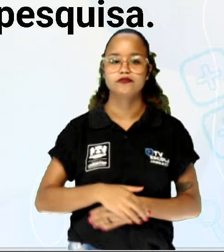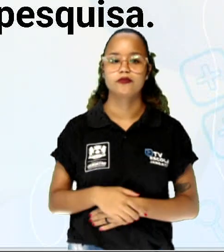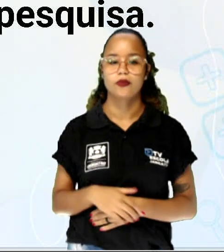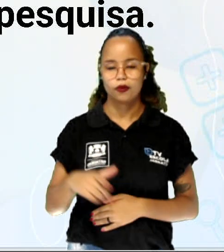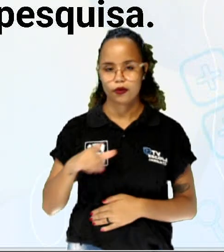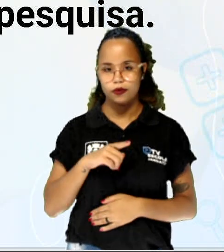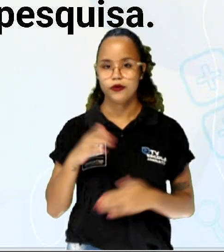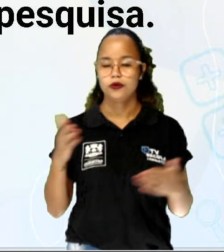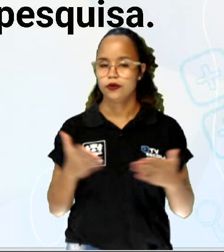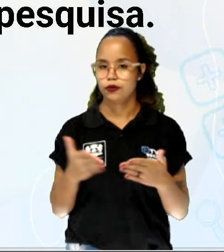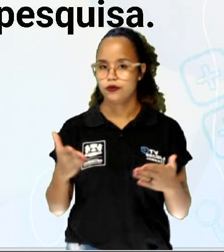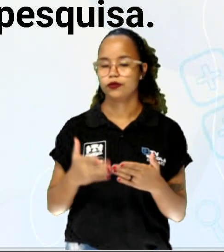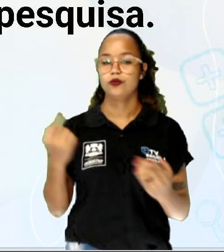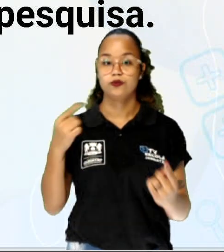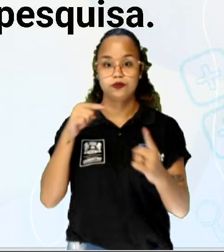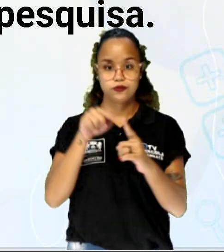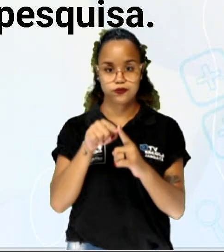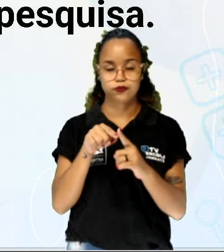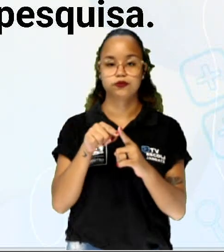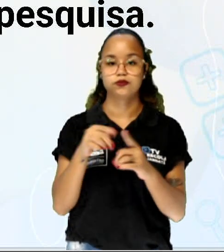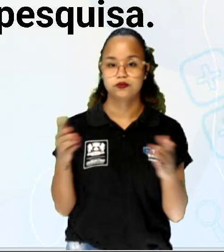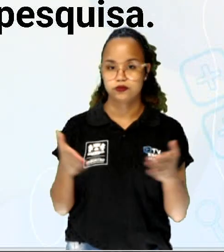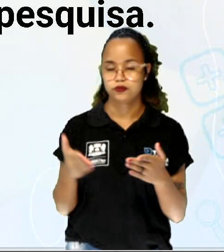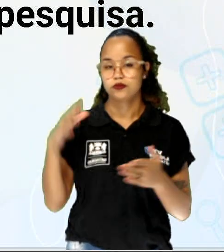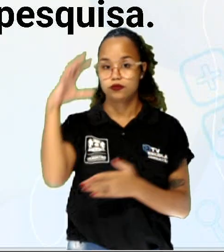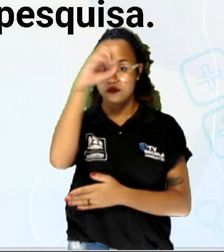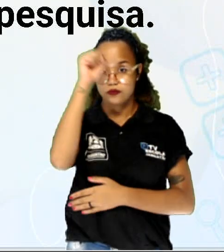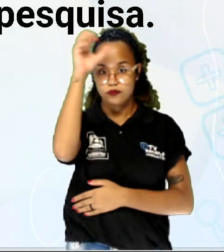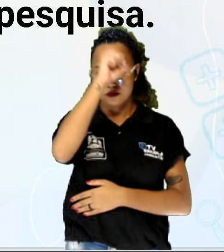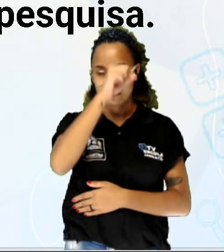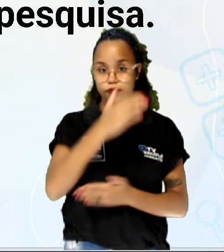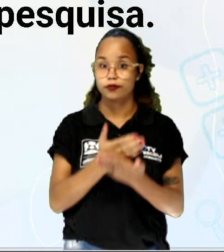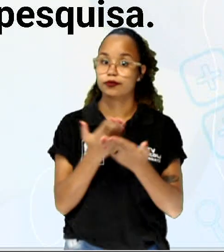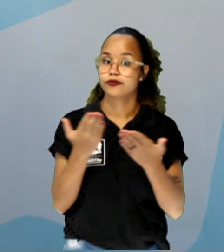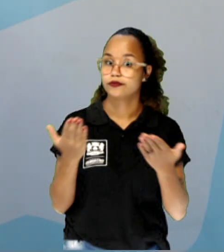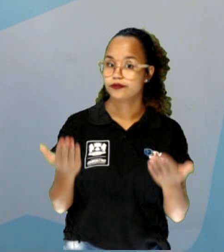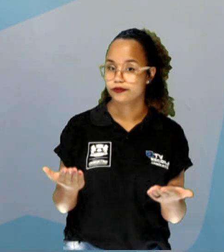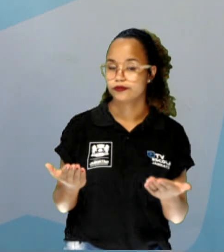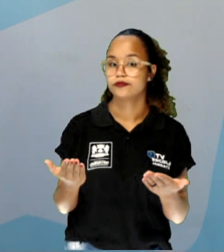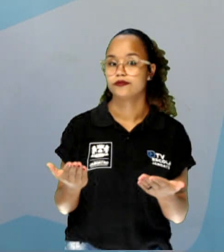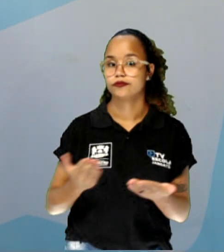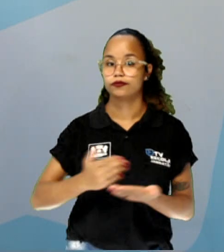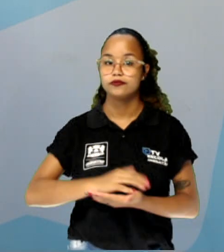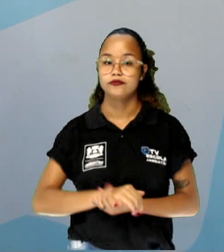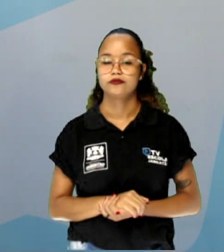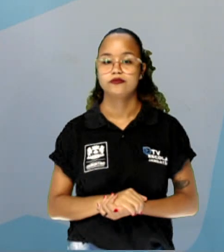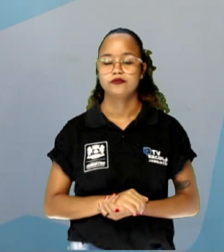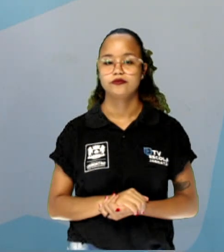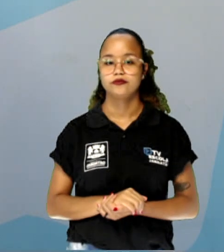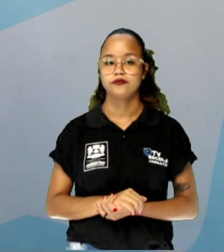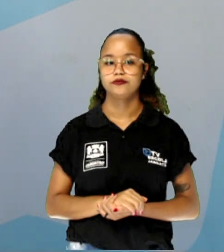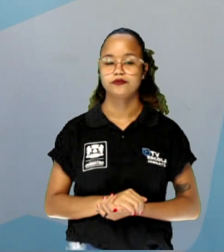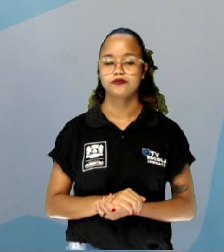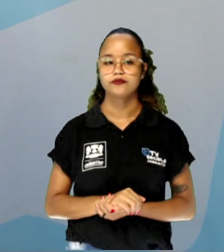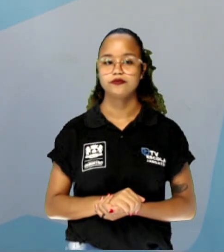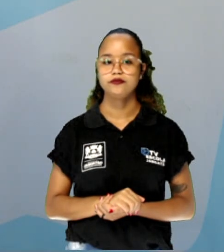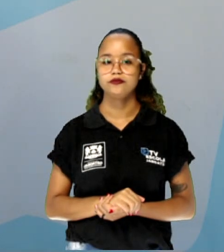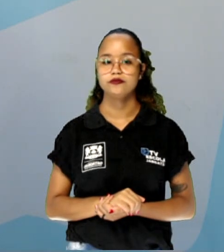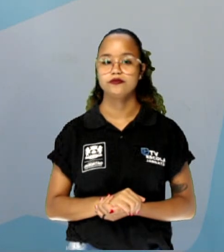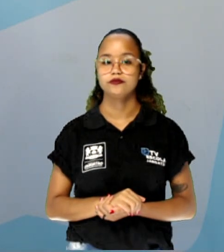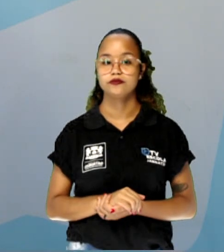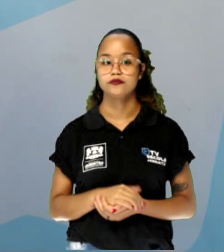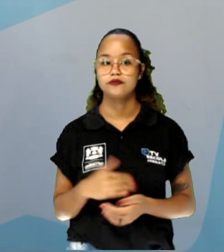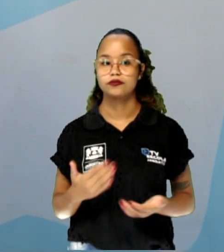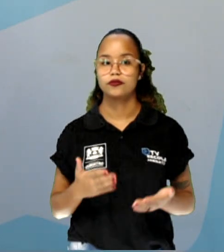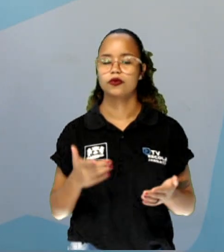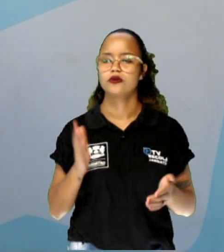gente vai estar como objetivo de aprendizagem para vocês durante esta aula, tá certo? E